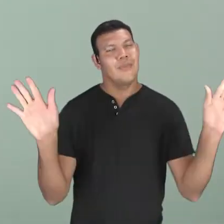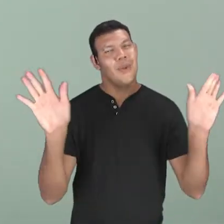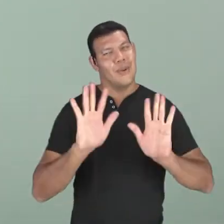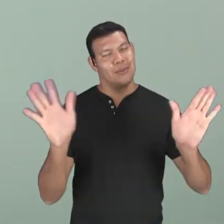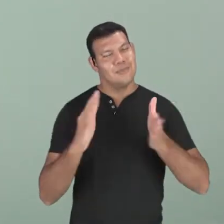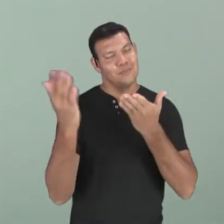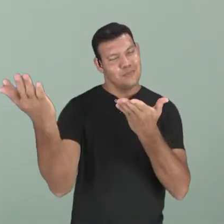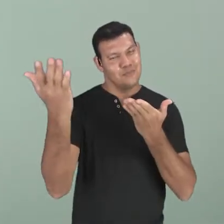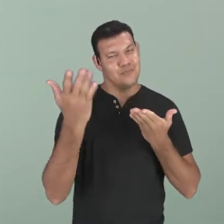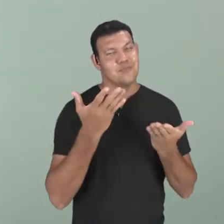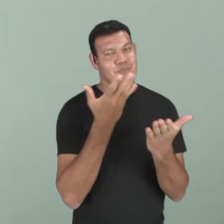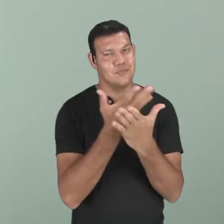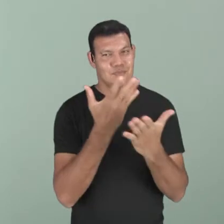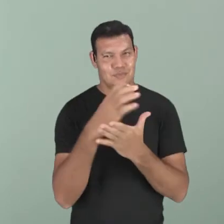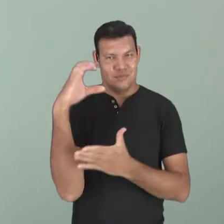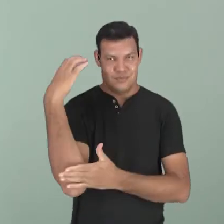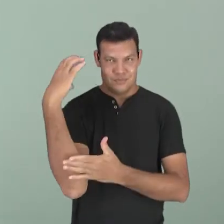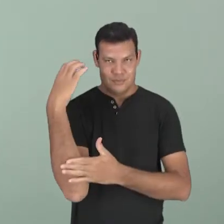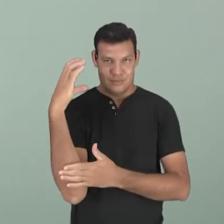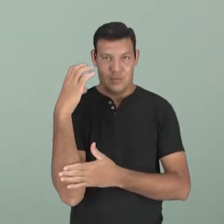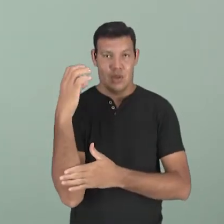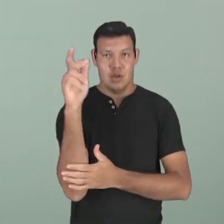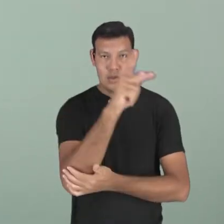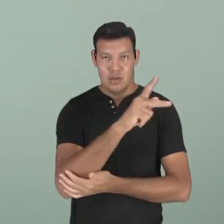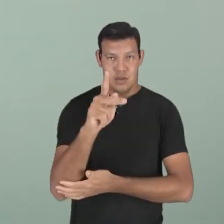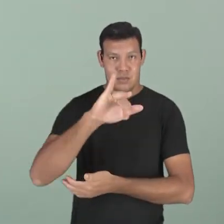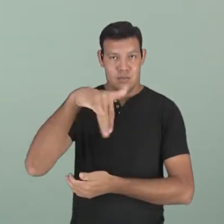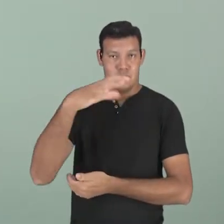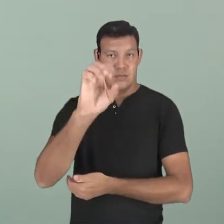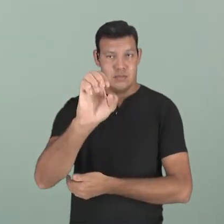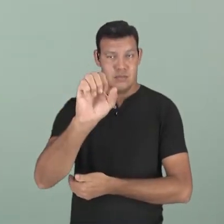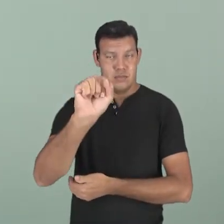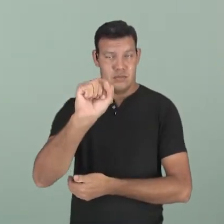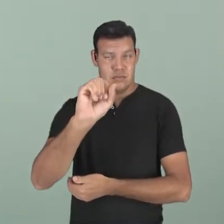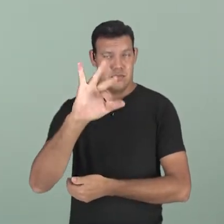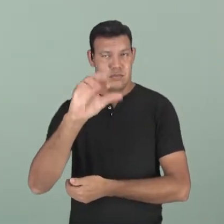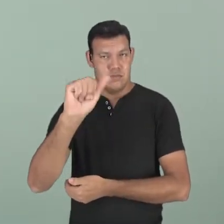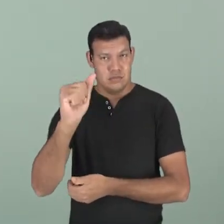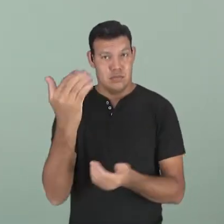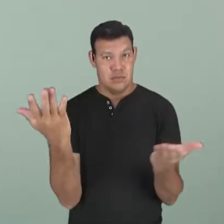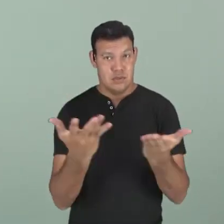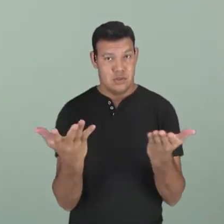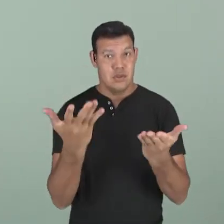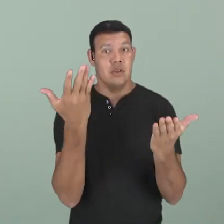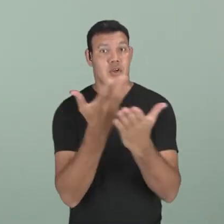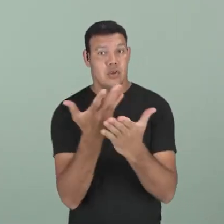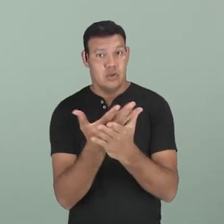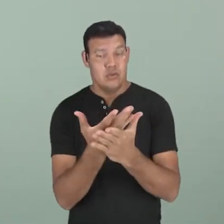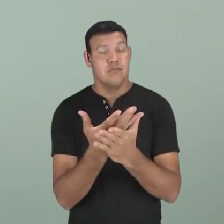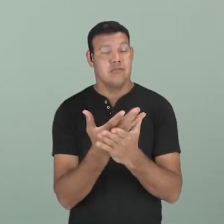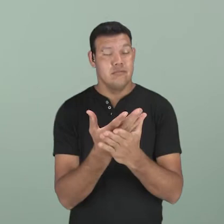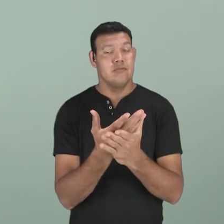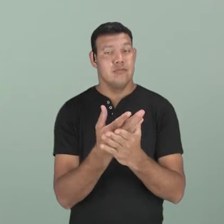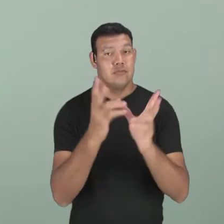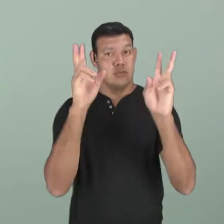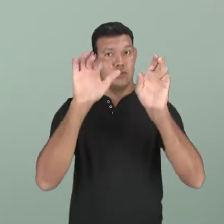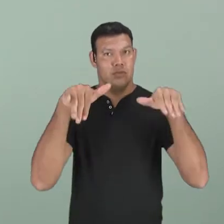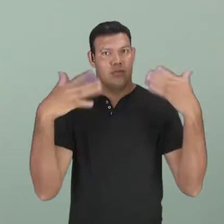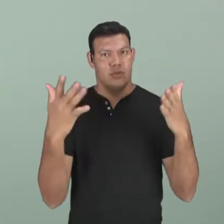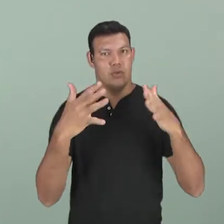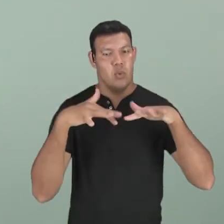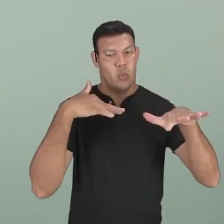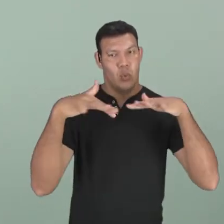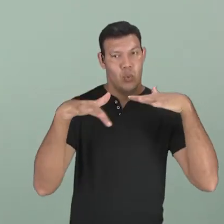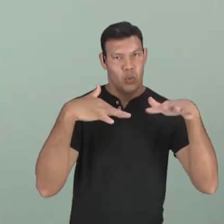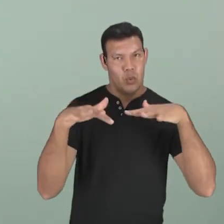Olá, bem-vindos a mais uma aula de ciências. Eu sou a professora Jéssica e na aula de hoje nós veremos sobre o aparelho locomotor, como que ele é